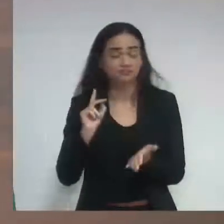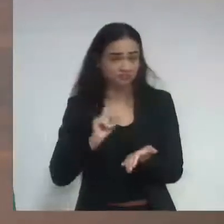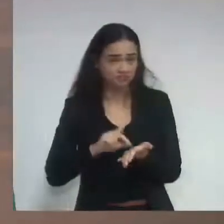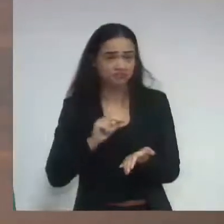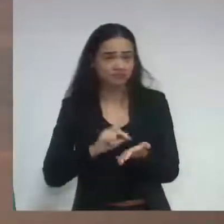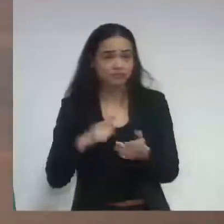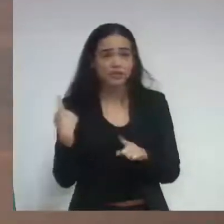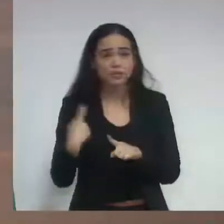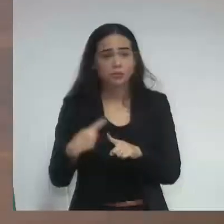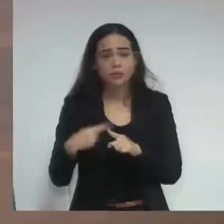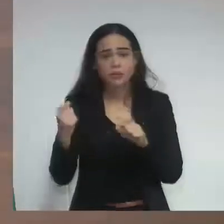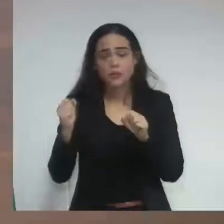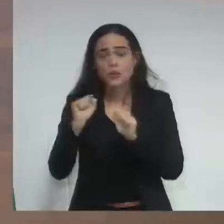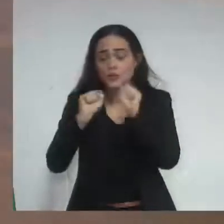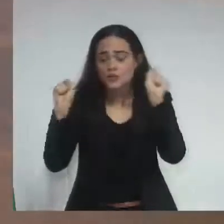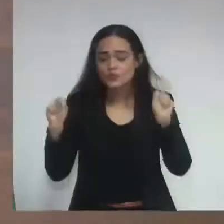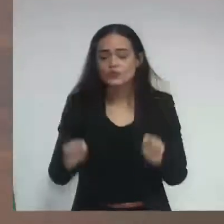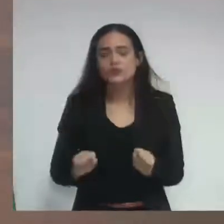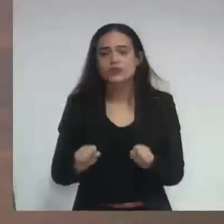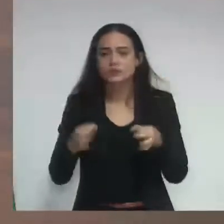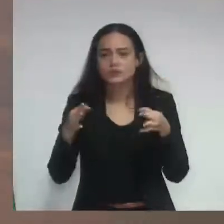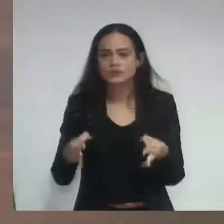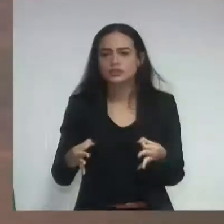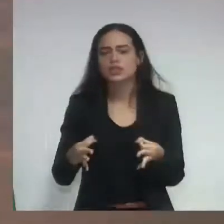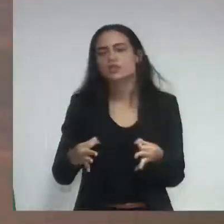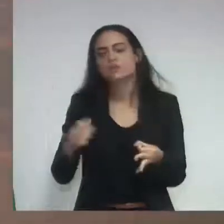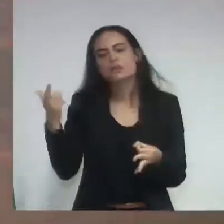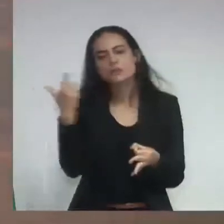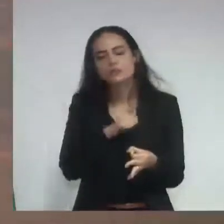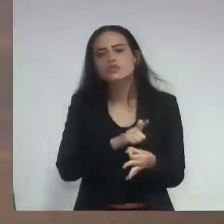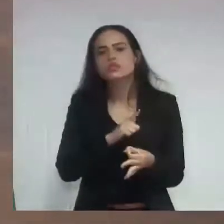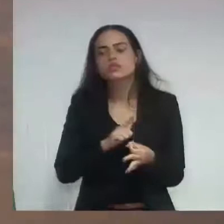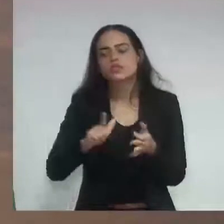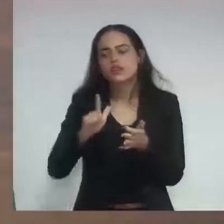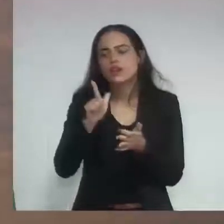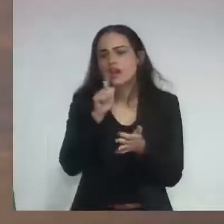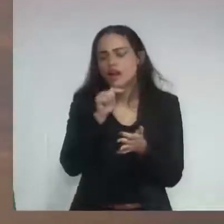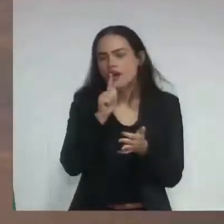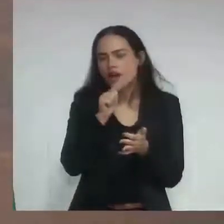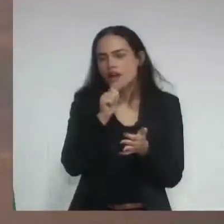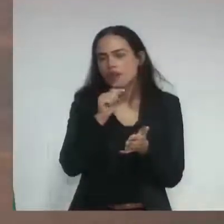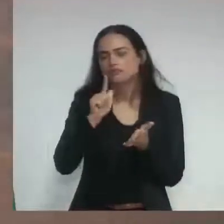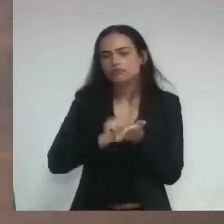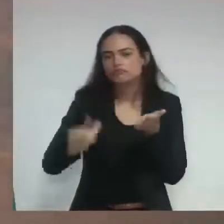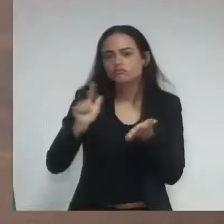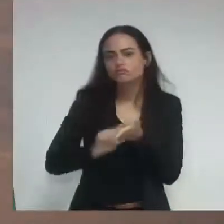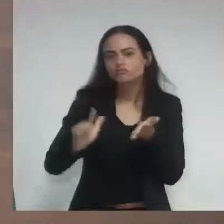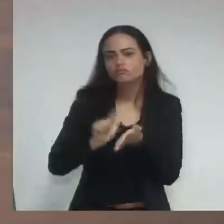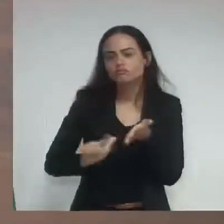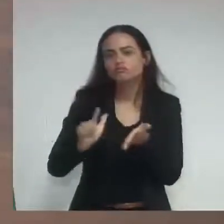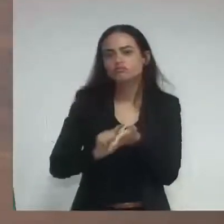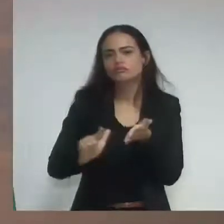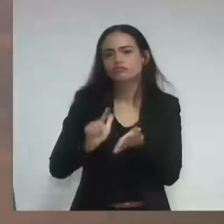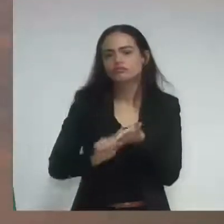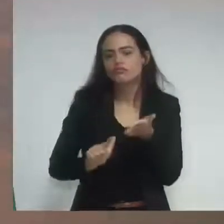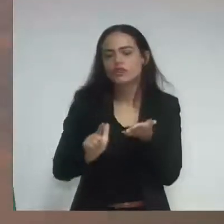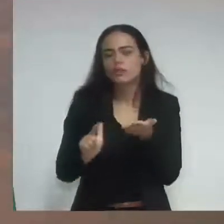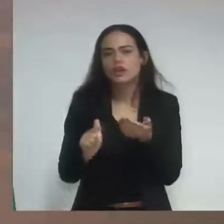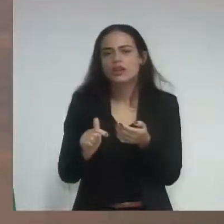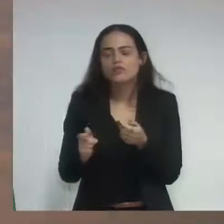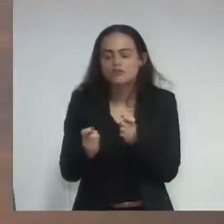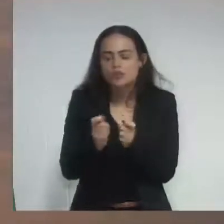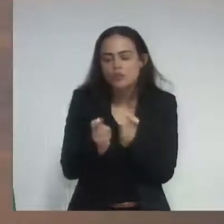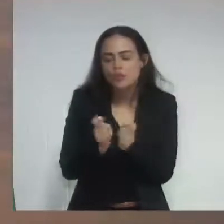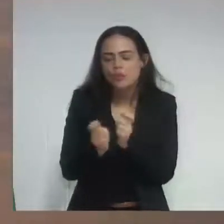um sistema moderno de um bombeamento. De acordo com a regulação da água, você soltar a quantidade de cloro que é necessário. Né? Tem